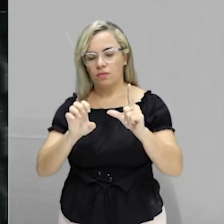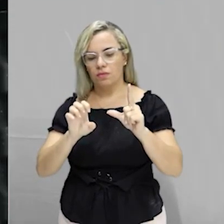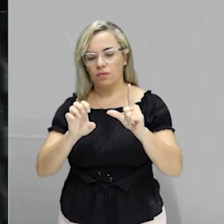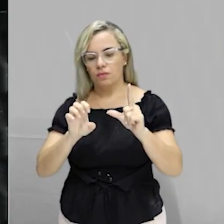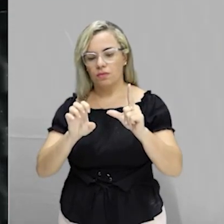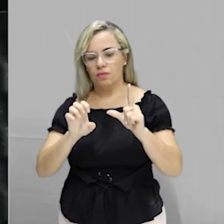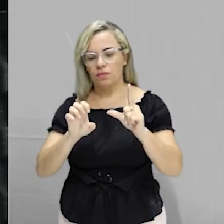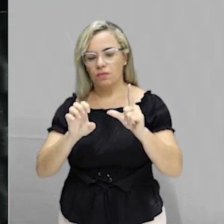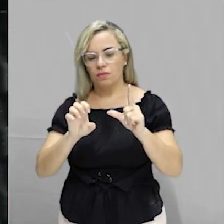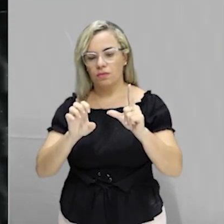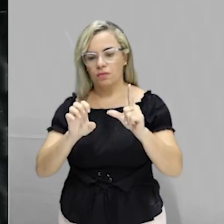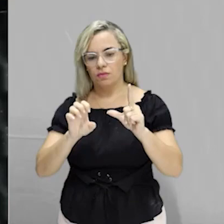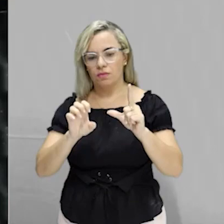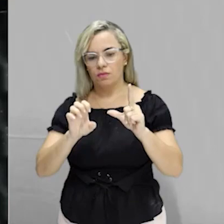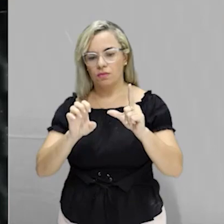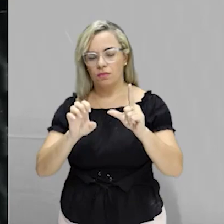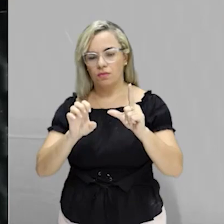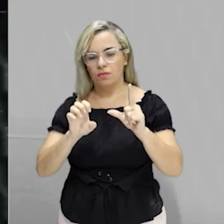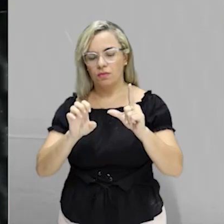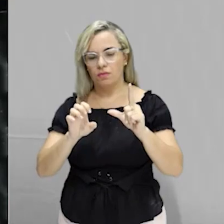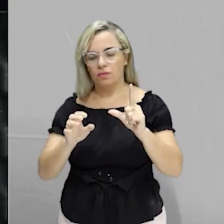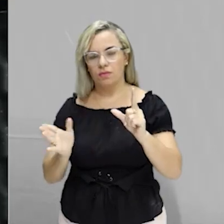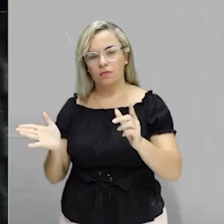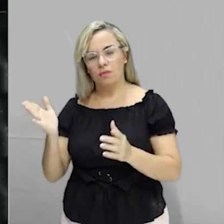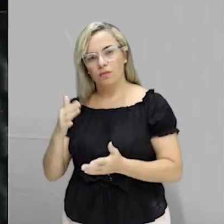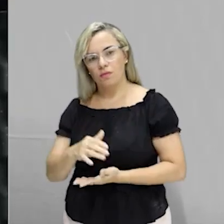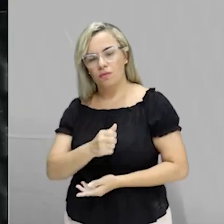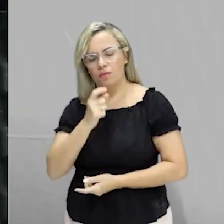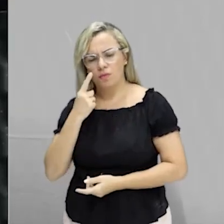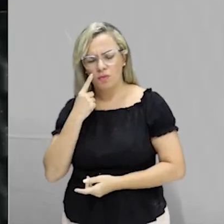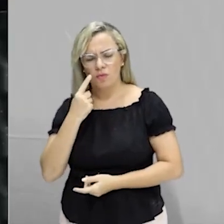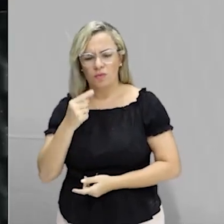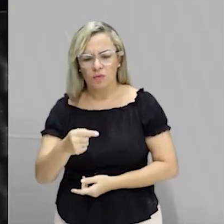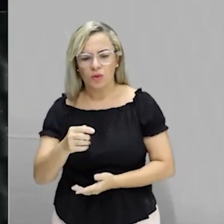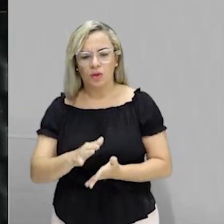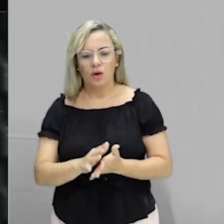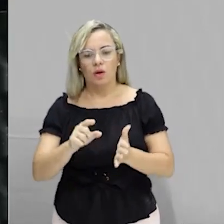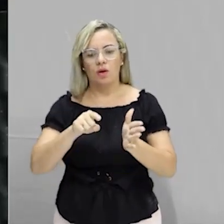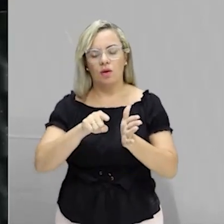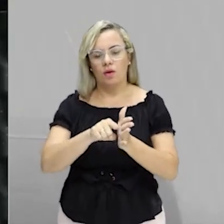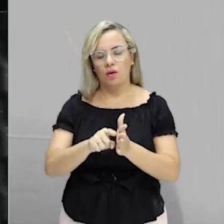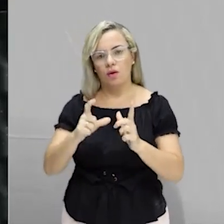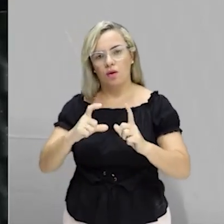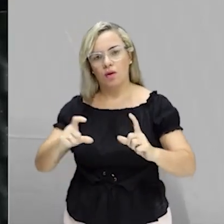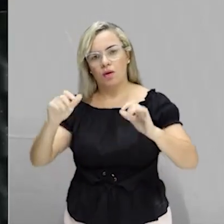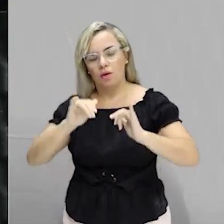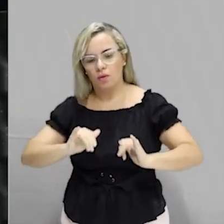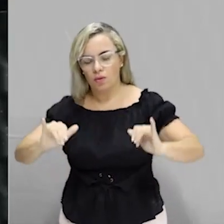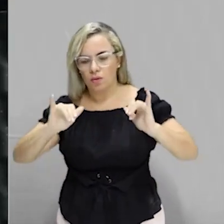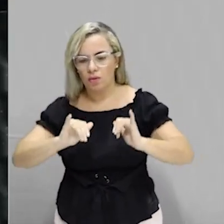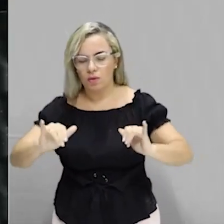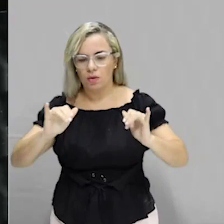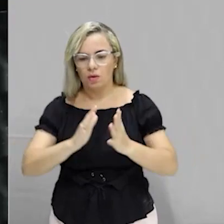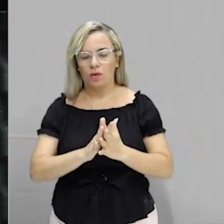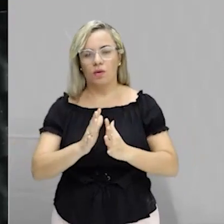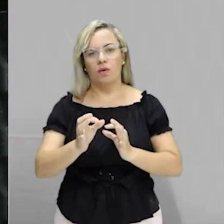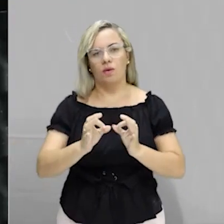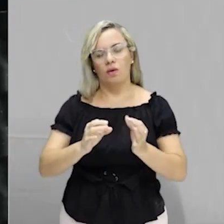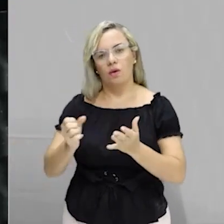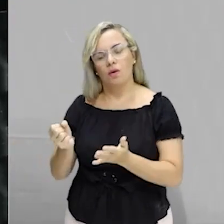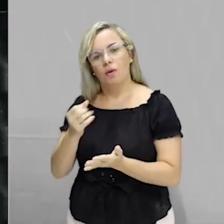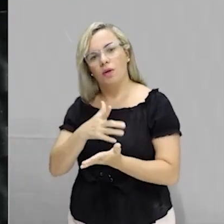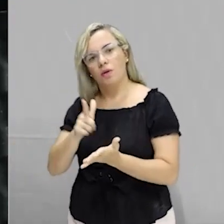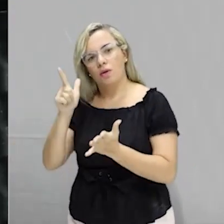sobre 4.840. Gente, olha o que a questão deu, né? Nós estamos aqui gerando uma nova folha, um